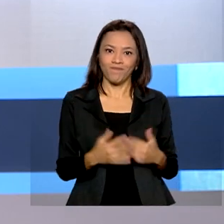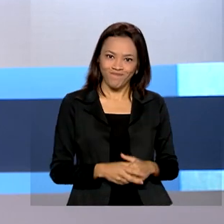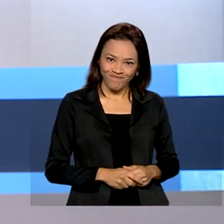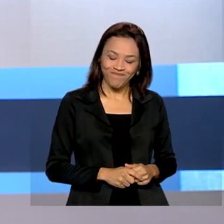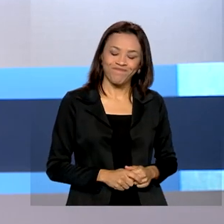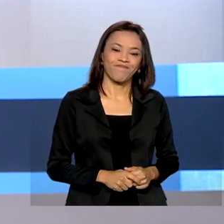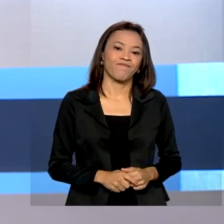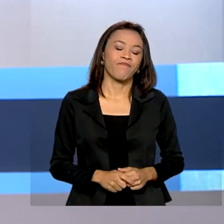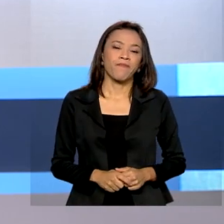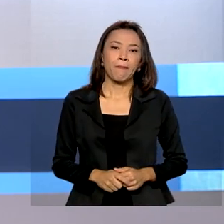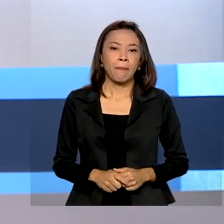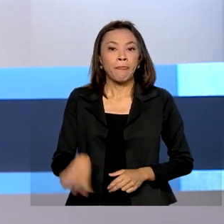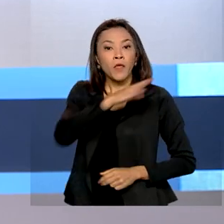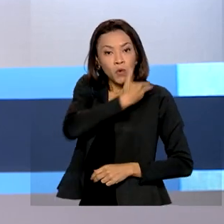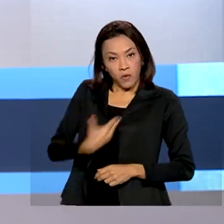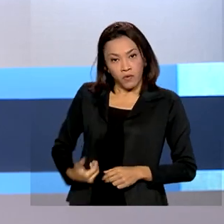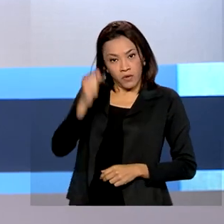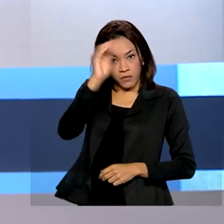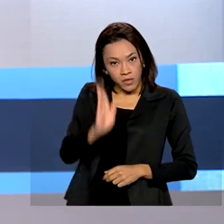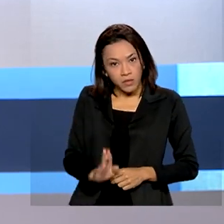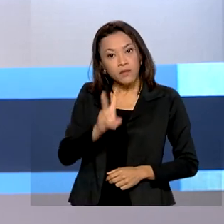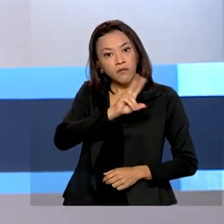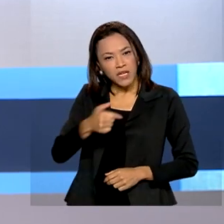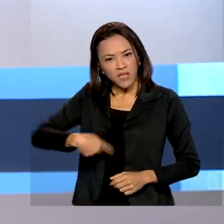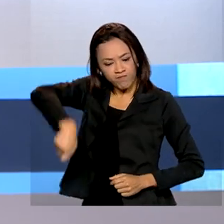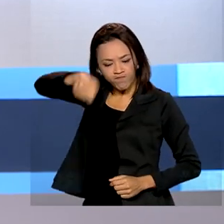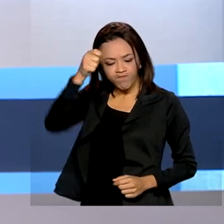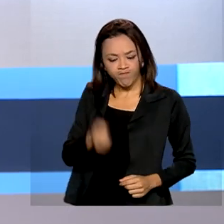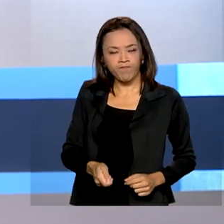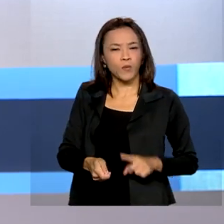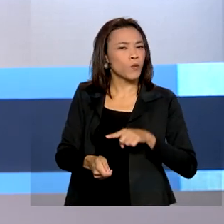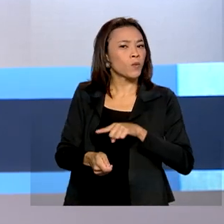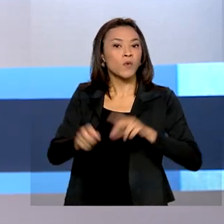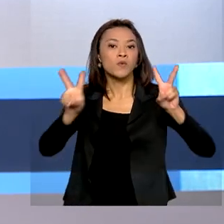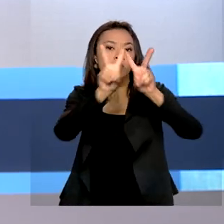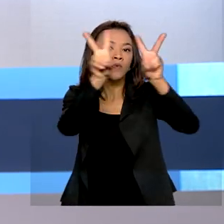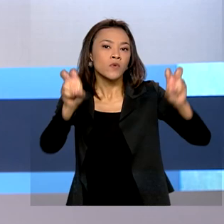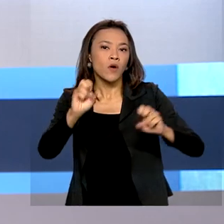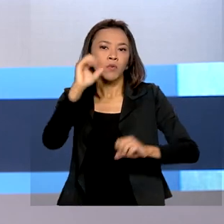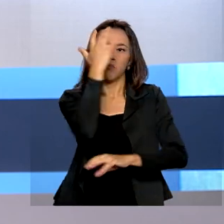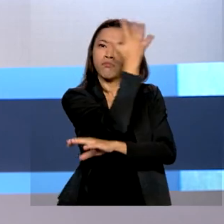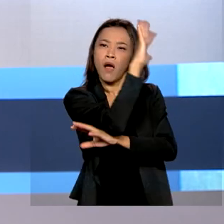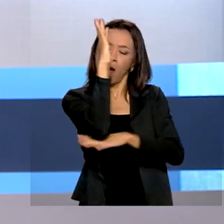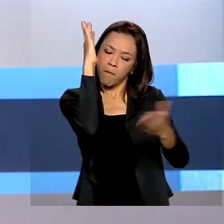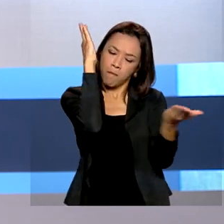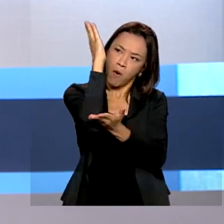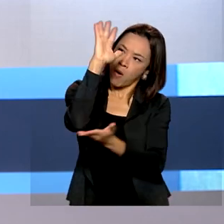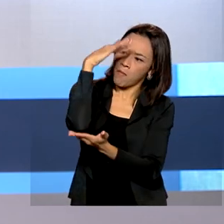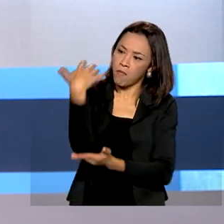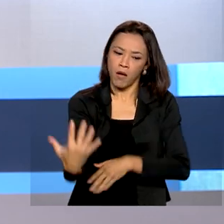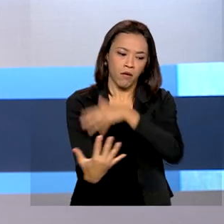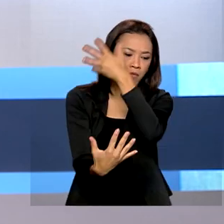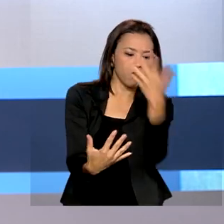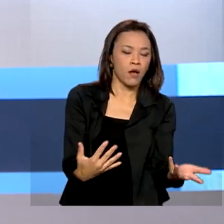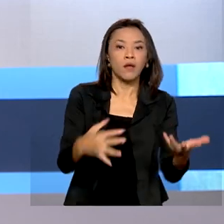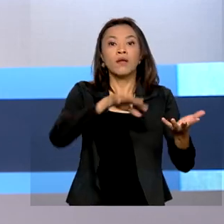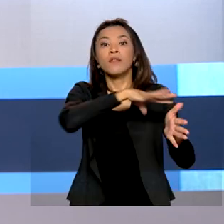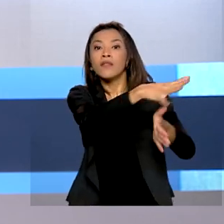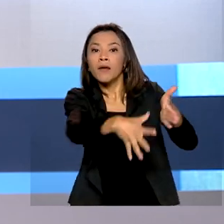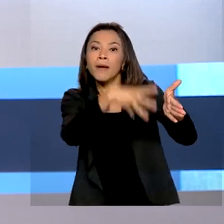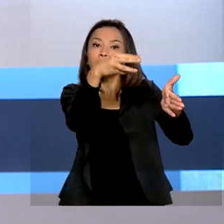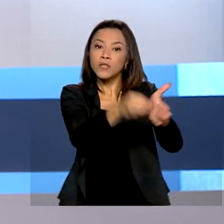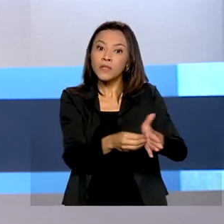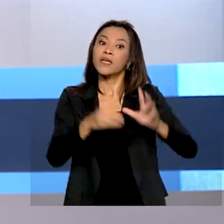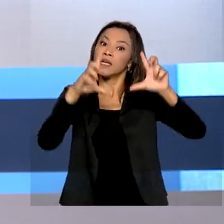O governo brasileiro vai ser contundente no combate ao desmatamento ilegal na Amazônia e pretende eliminar a prática até